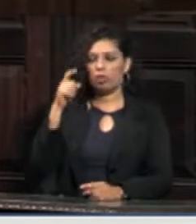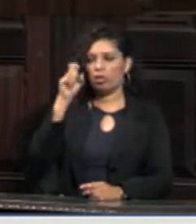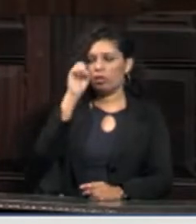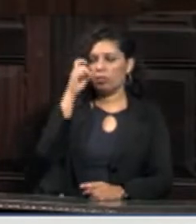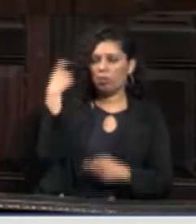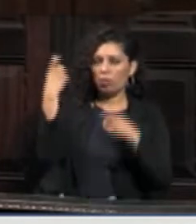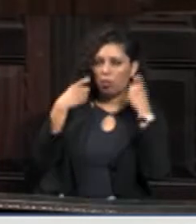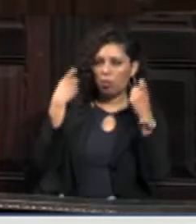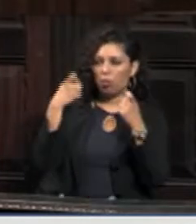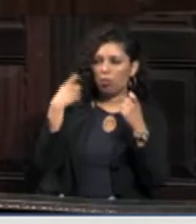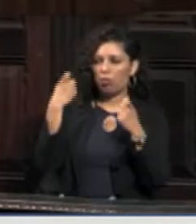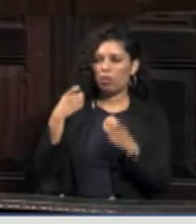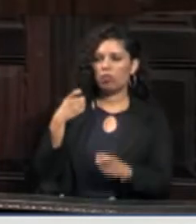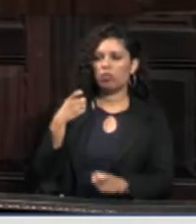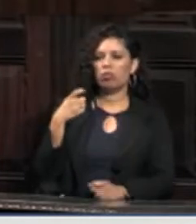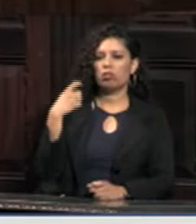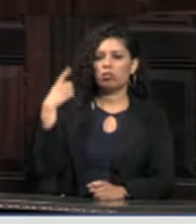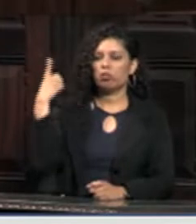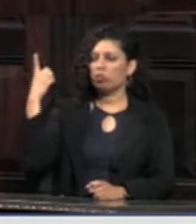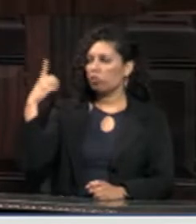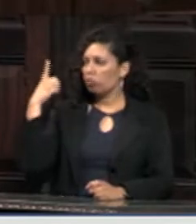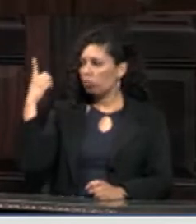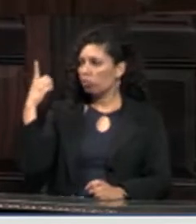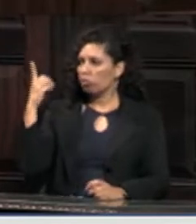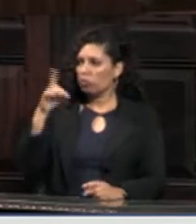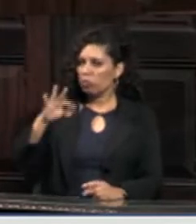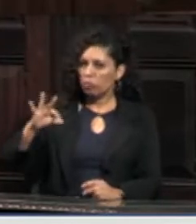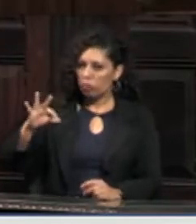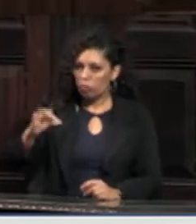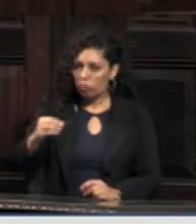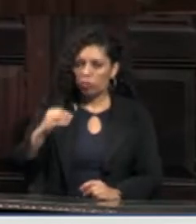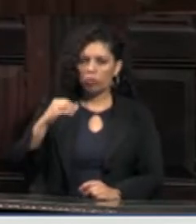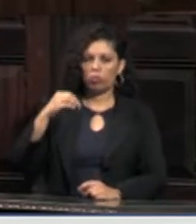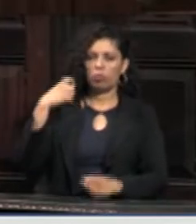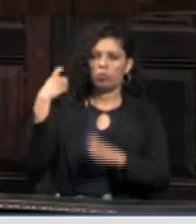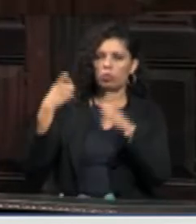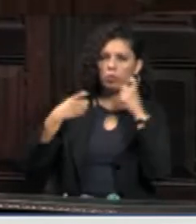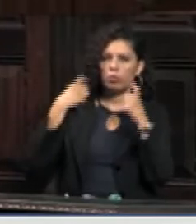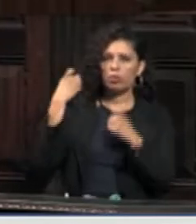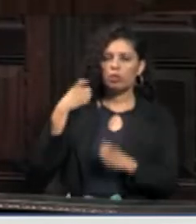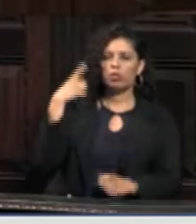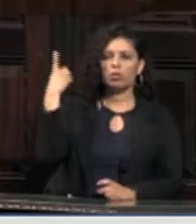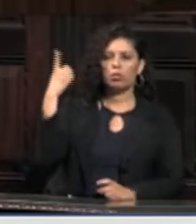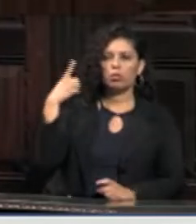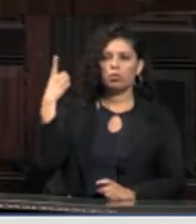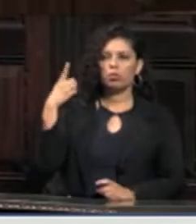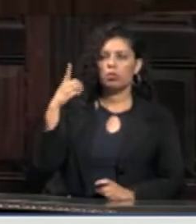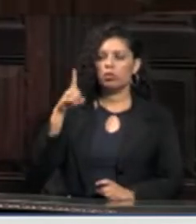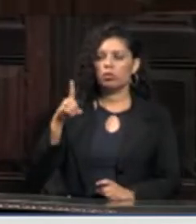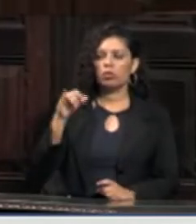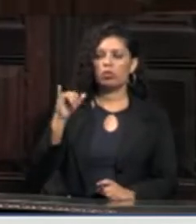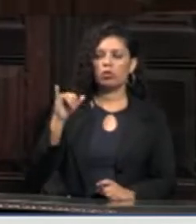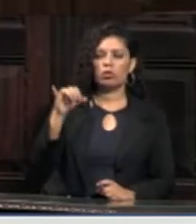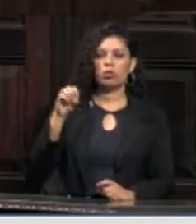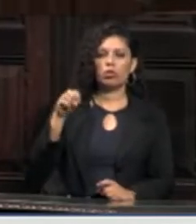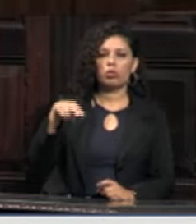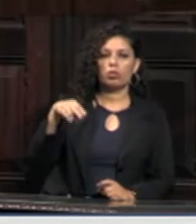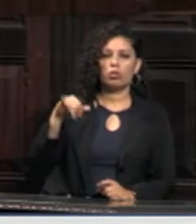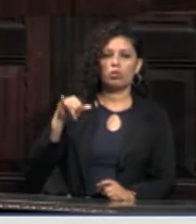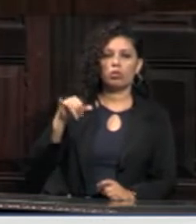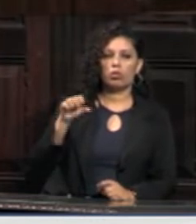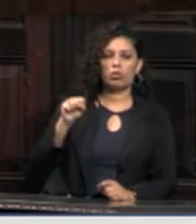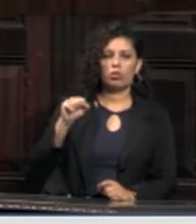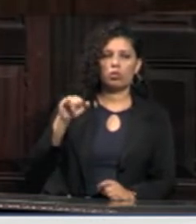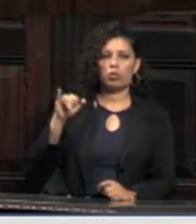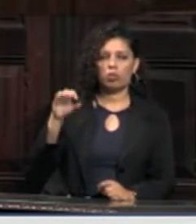preocupação do deputado Dionísio Lins, compreendo a preocupação dessa casa em trazer uma solução